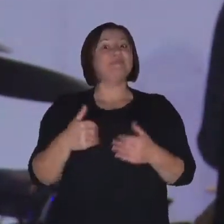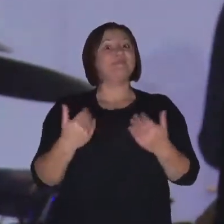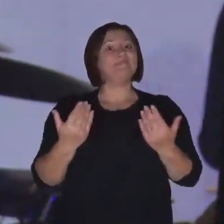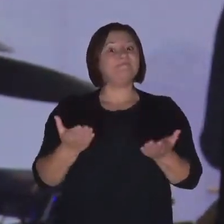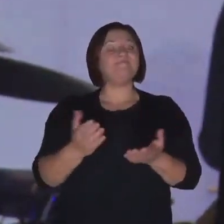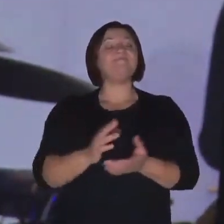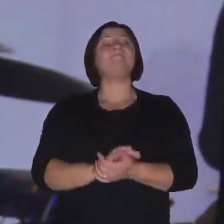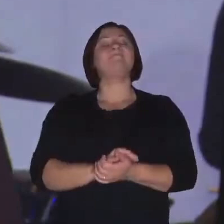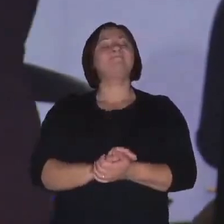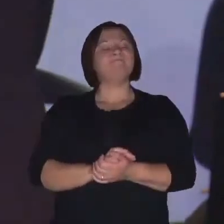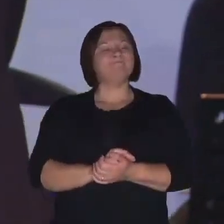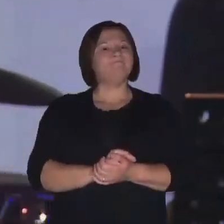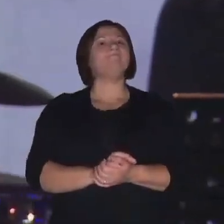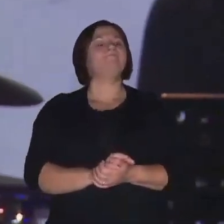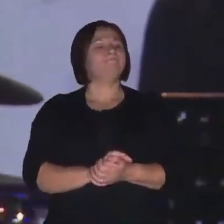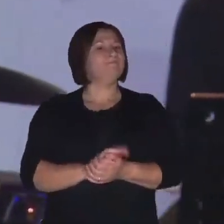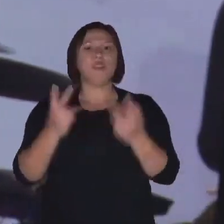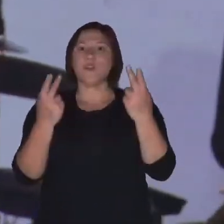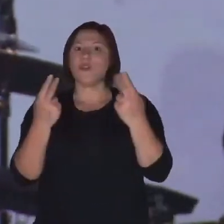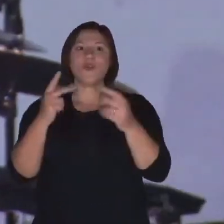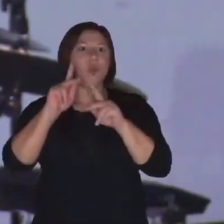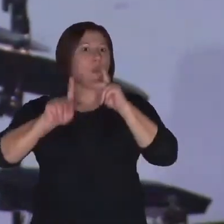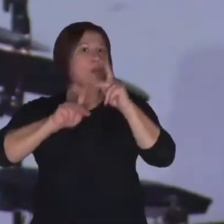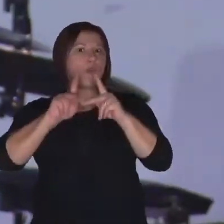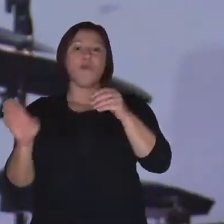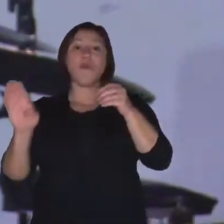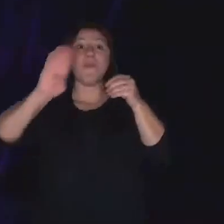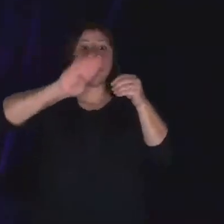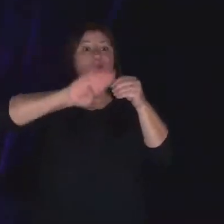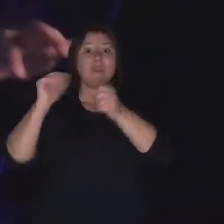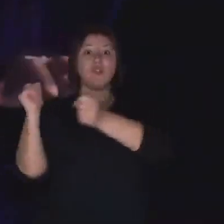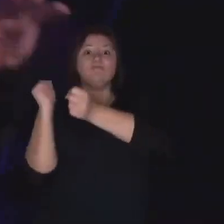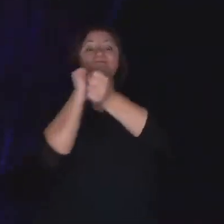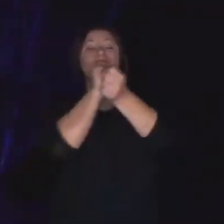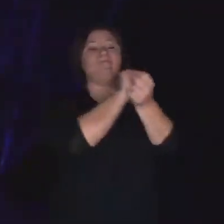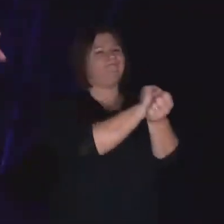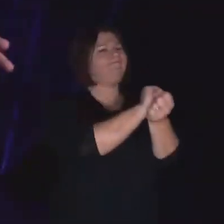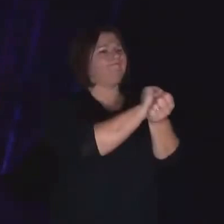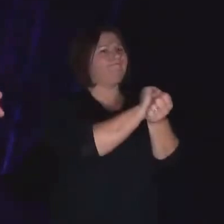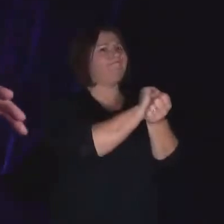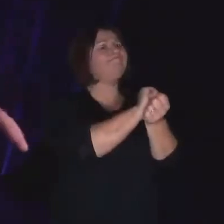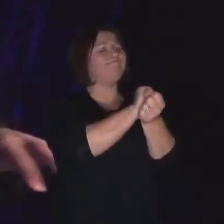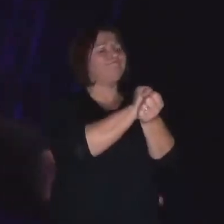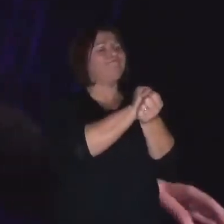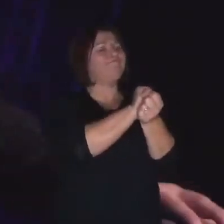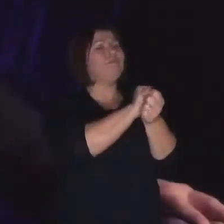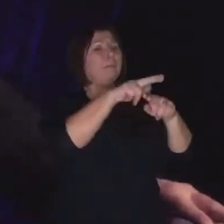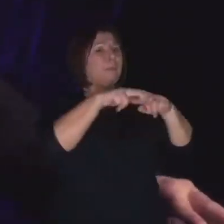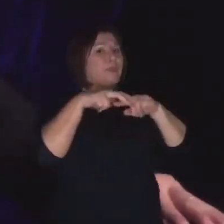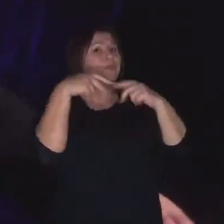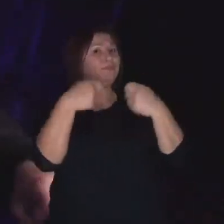Por isso que a gente tem que aproveitar cada momento, cada lição, cada aprendizado, cada.